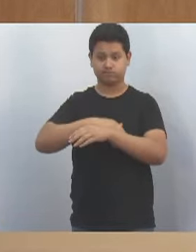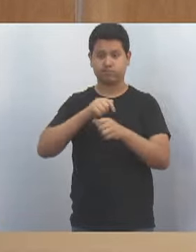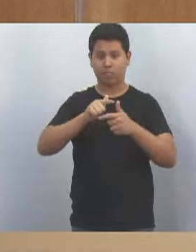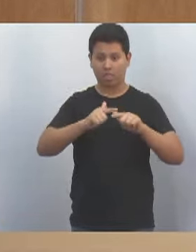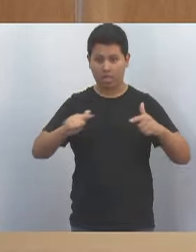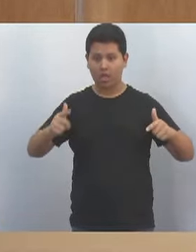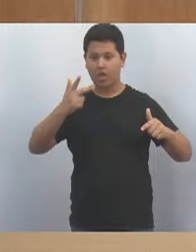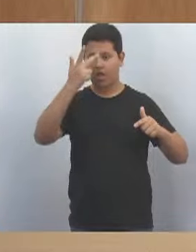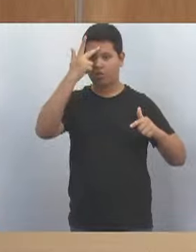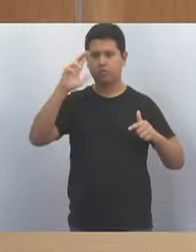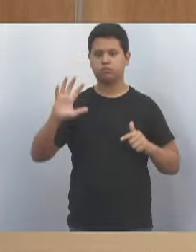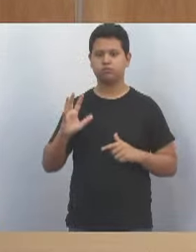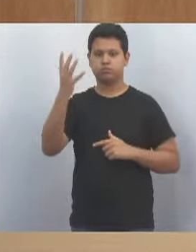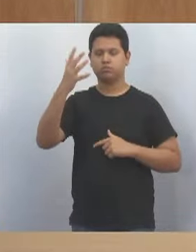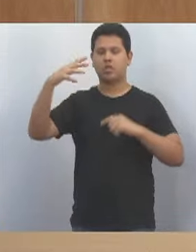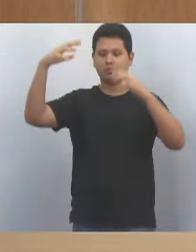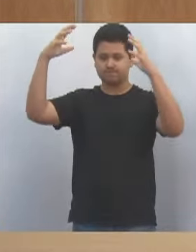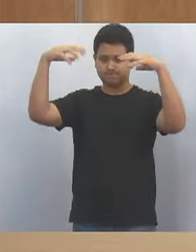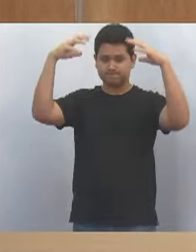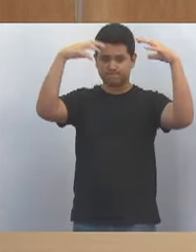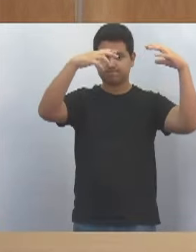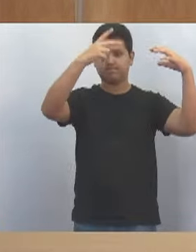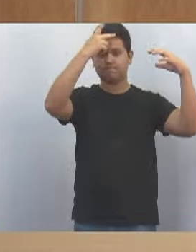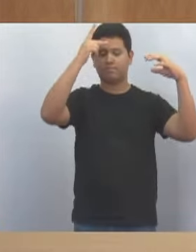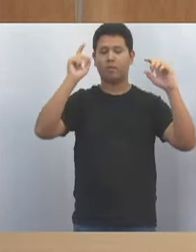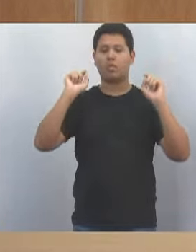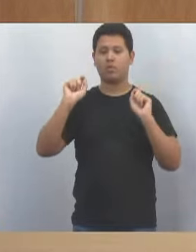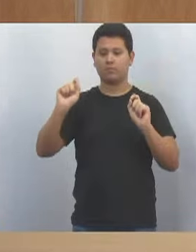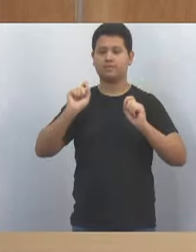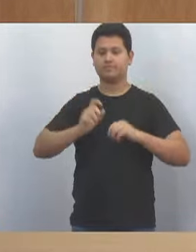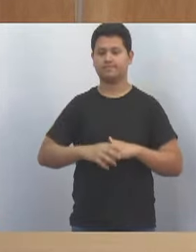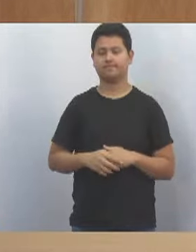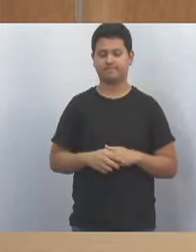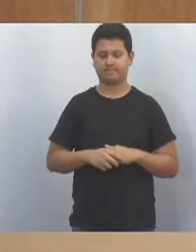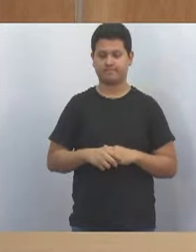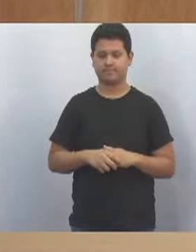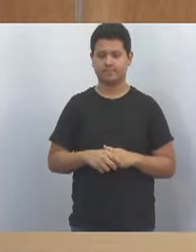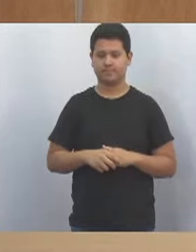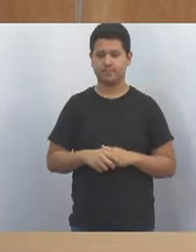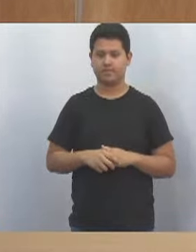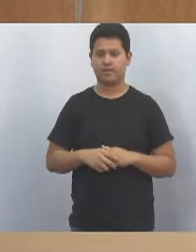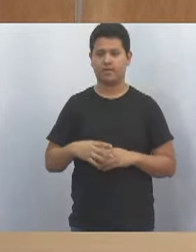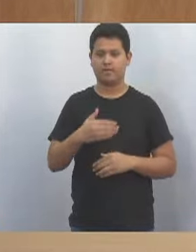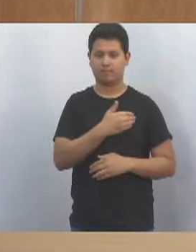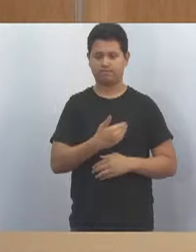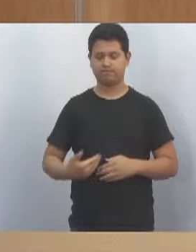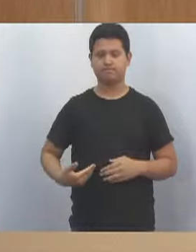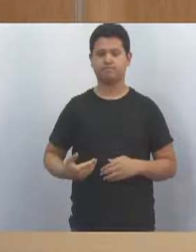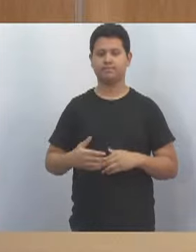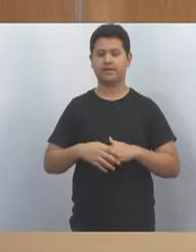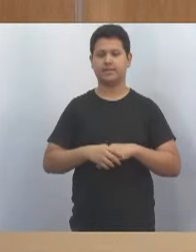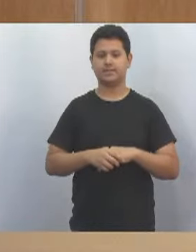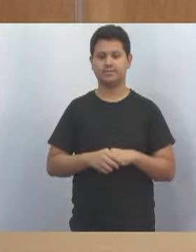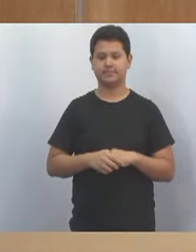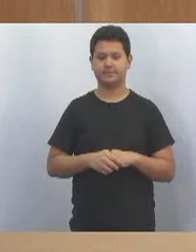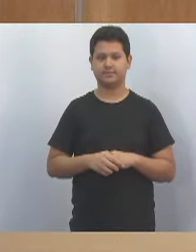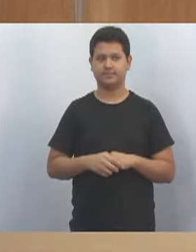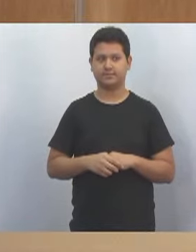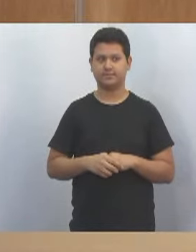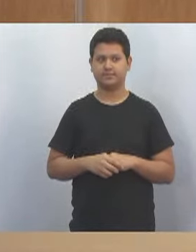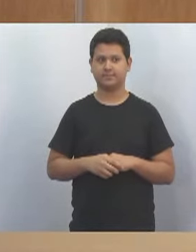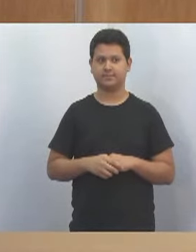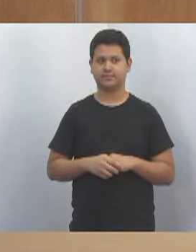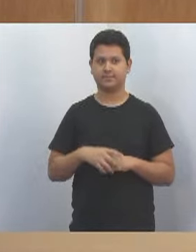durante as chuvas torrenciais, para posterior lançamento dessas na rede pública de drenagem, passando os